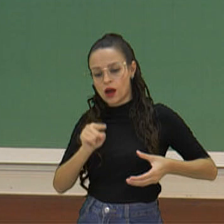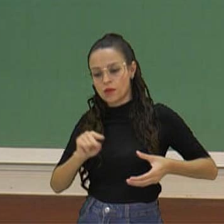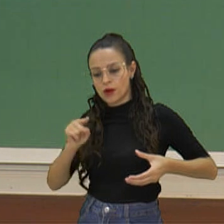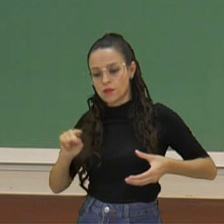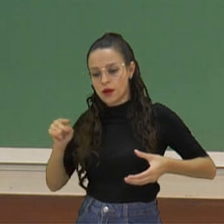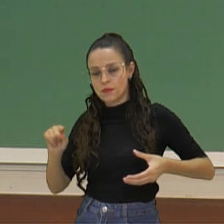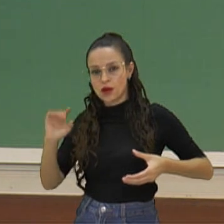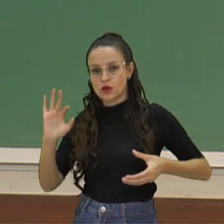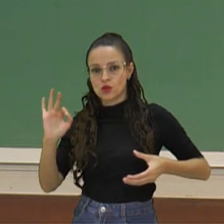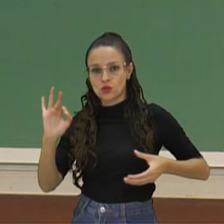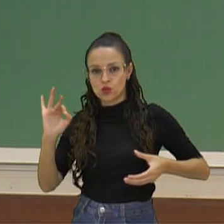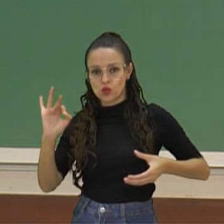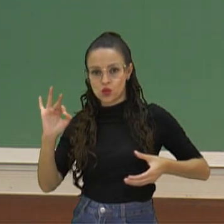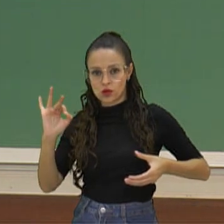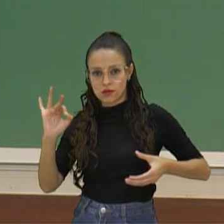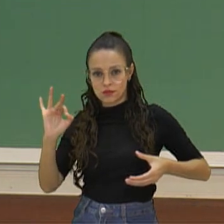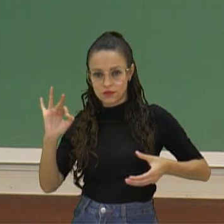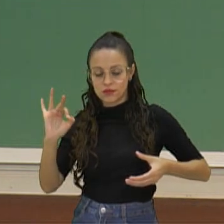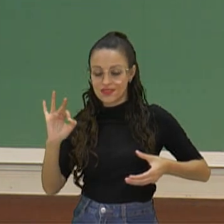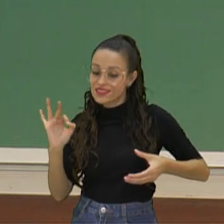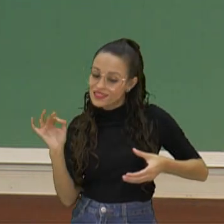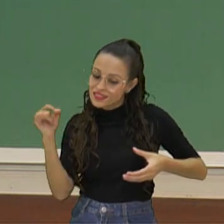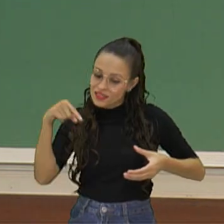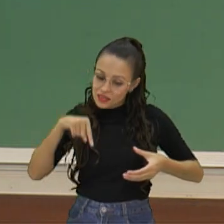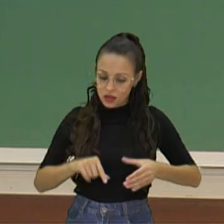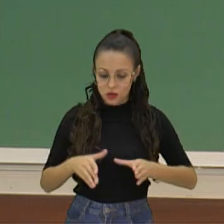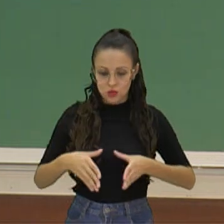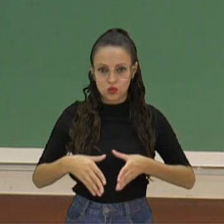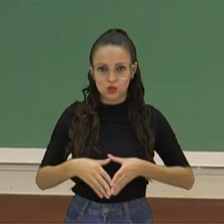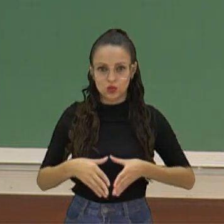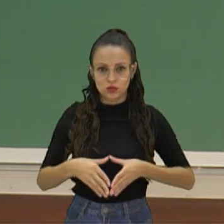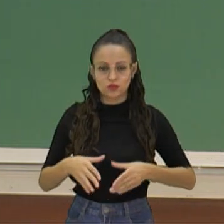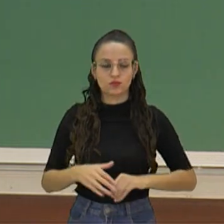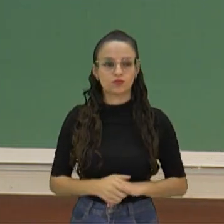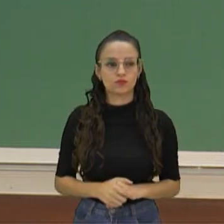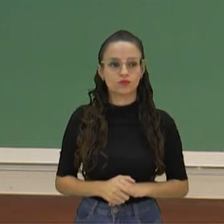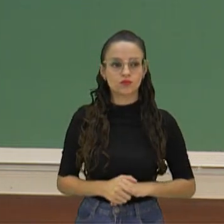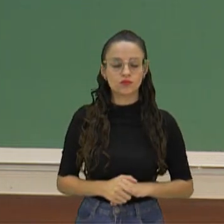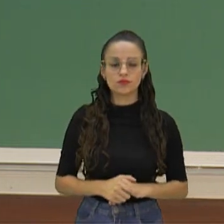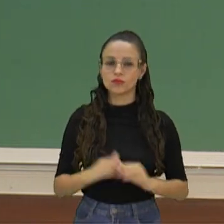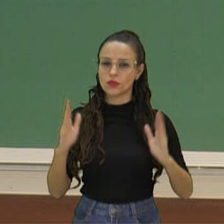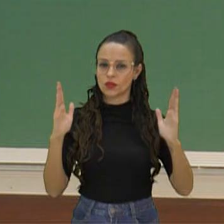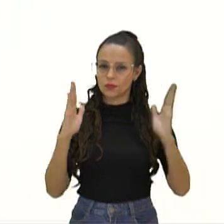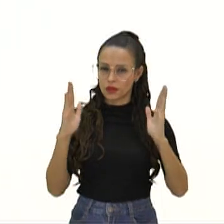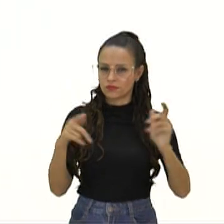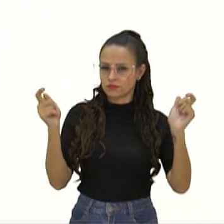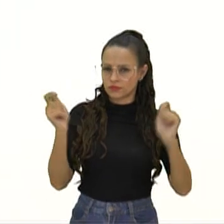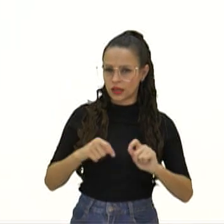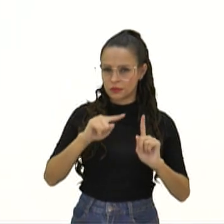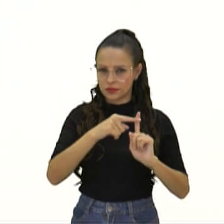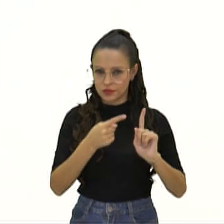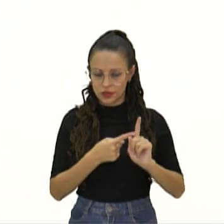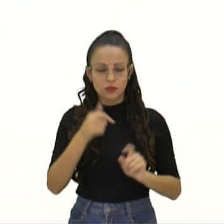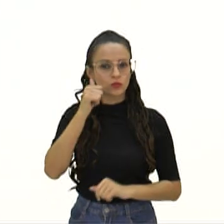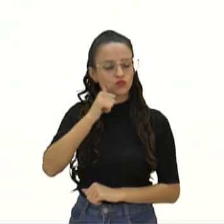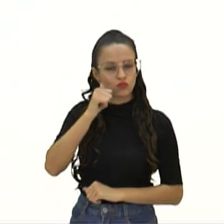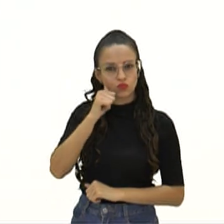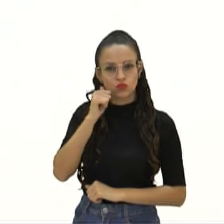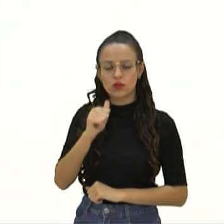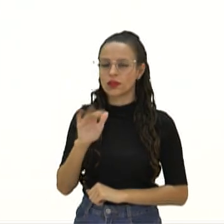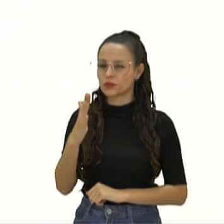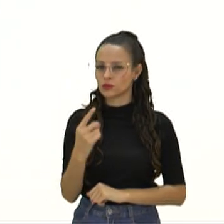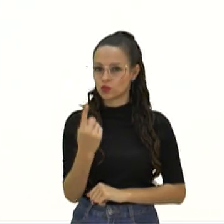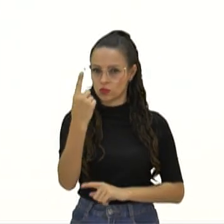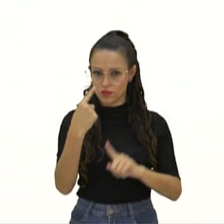anidação lá no útero. Durante a fase fértil da mulher, aproximadamente por uma vez